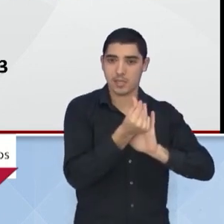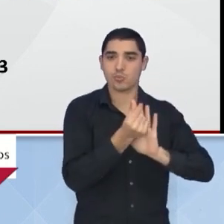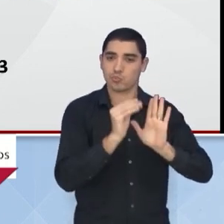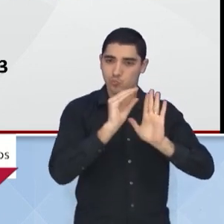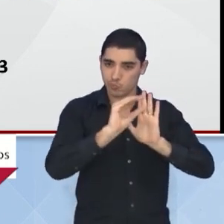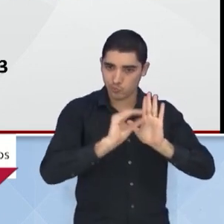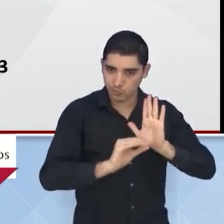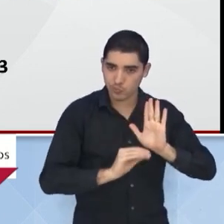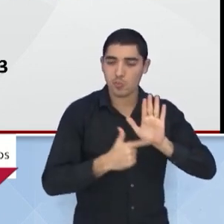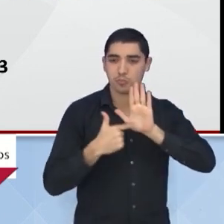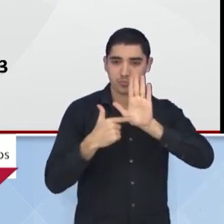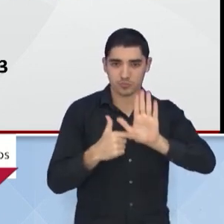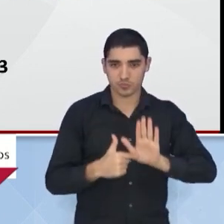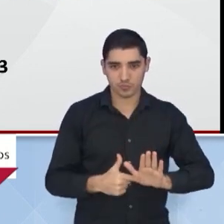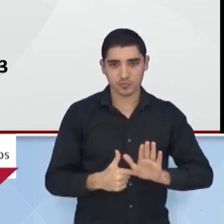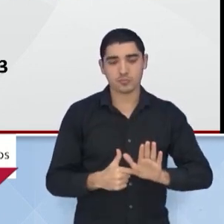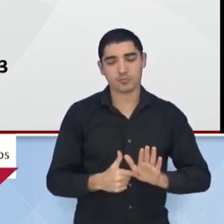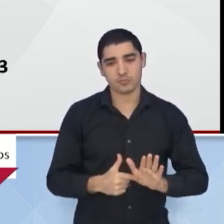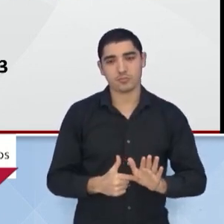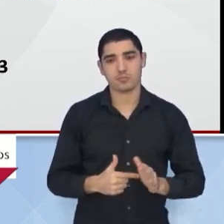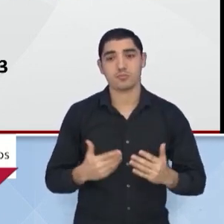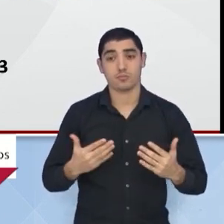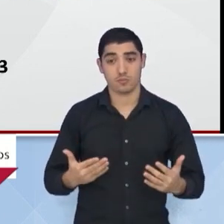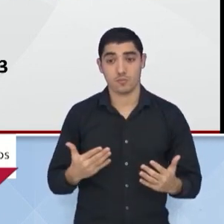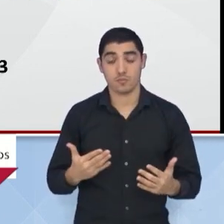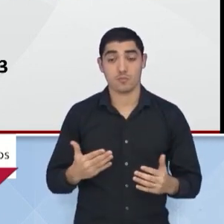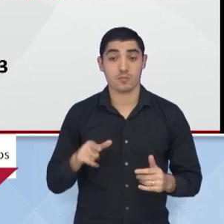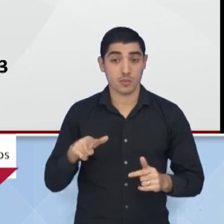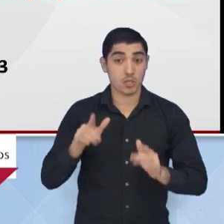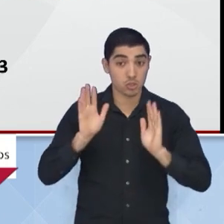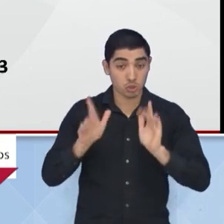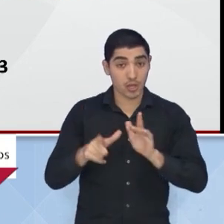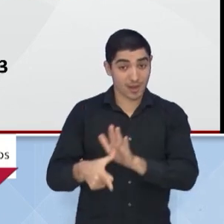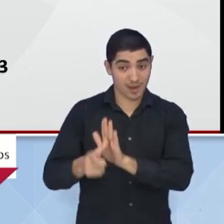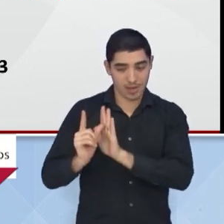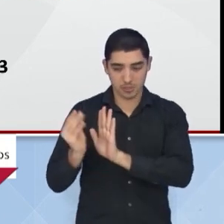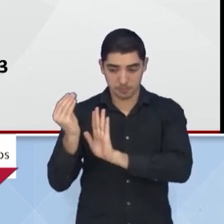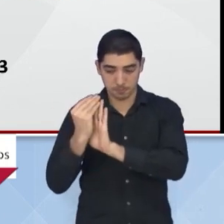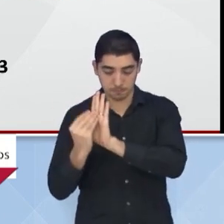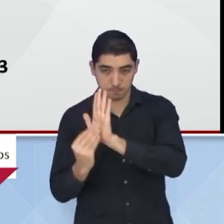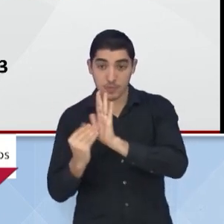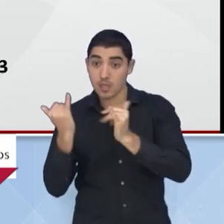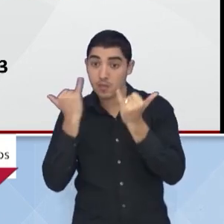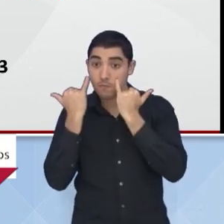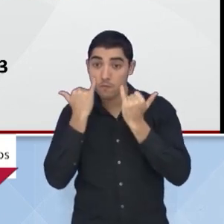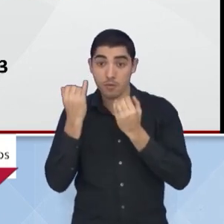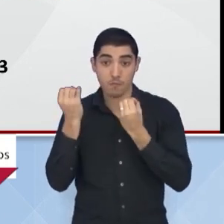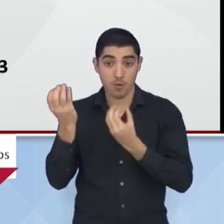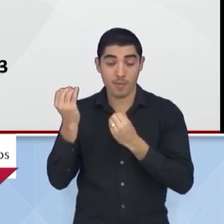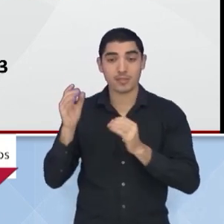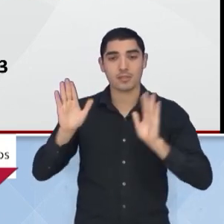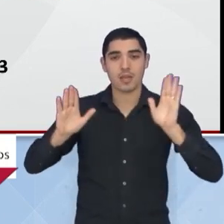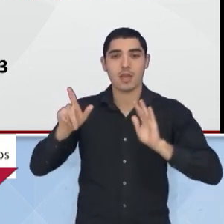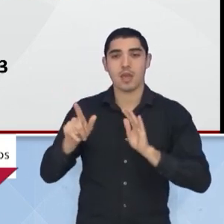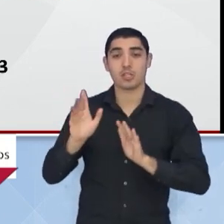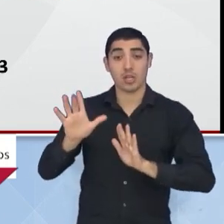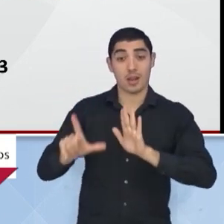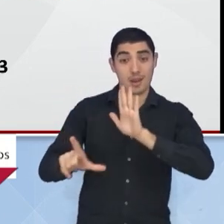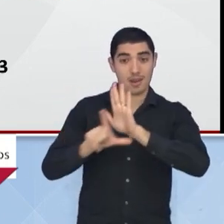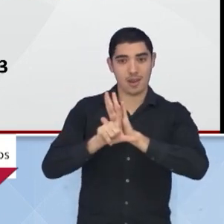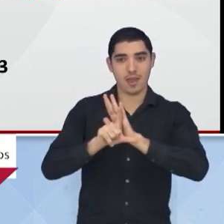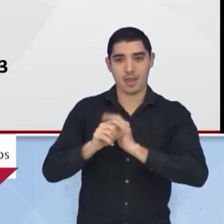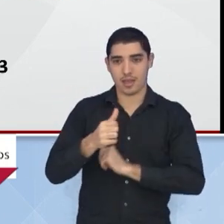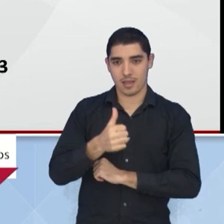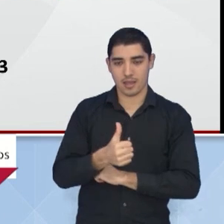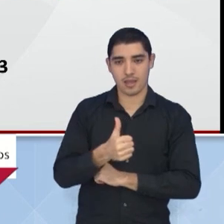A Entidade gerenciadora Municipal desde que o sistema de registro de preço tenha sido formalizado mediante licitação então a gente teve uma alteração da lei 14133 essa